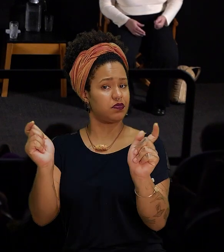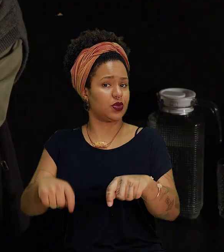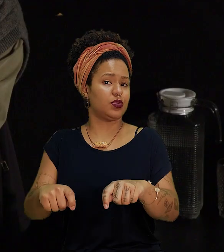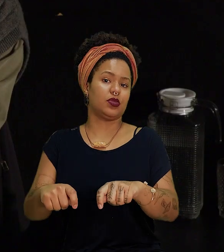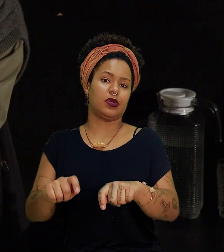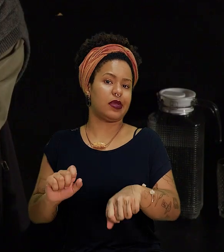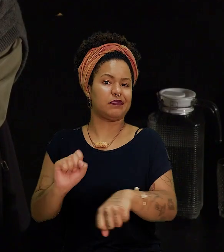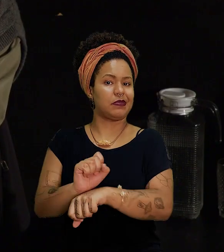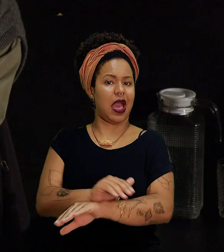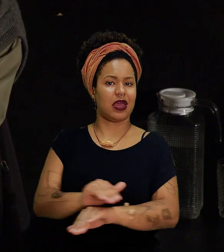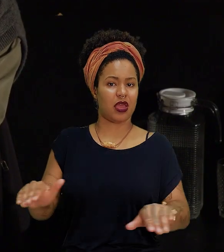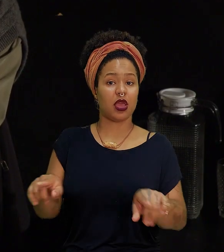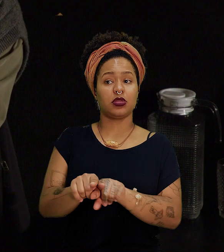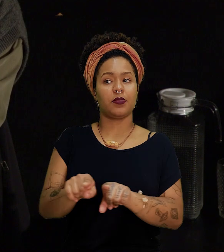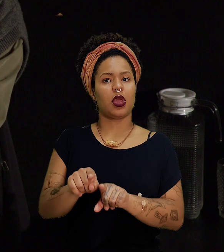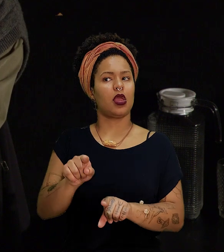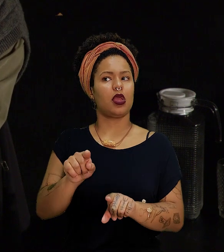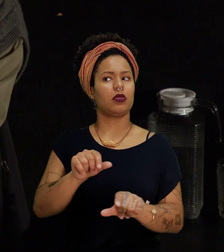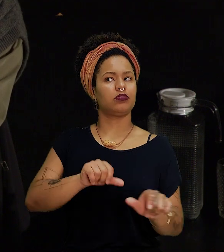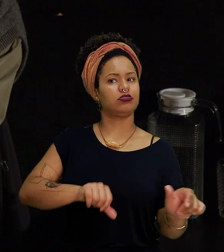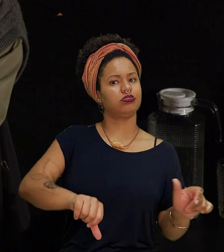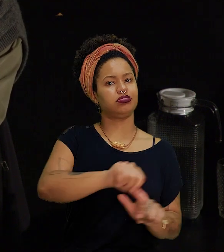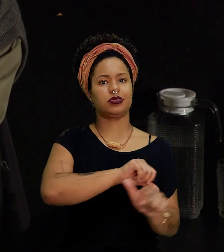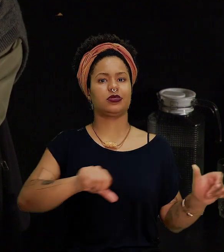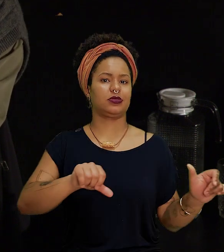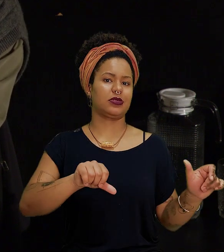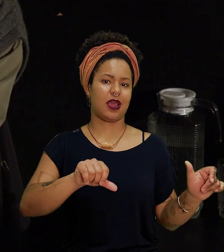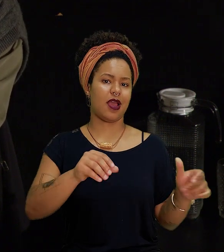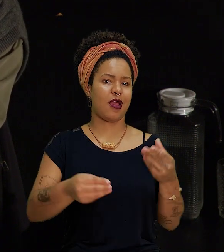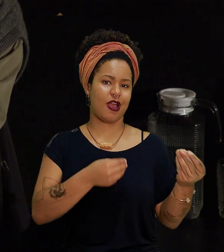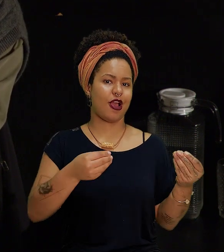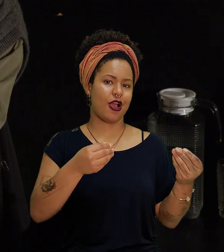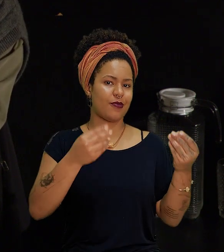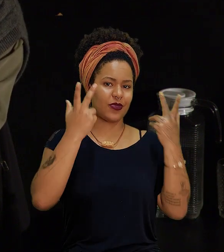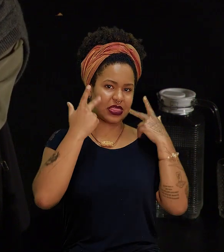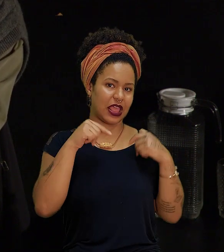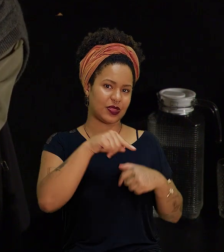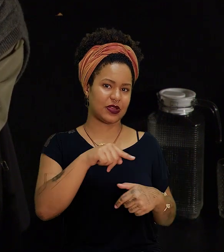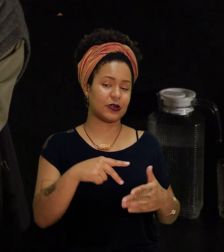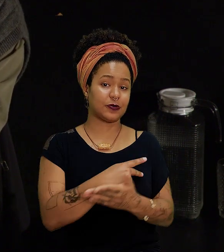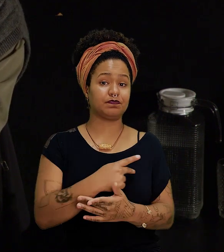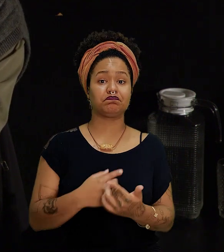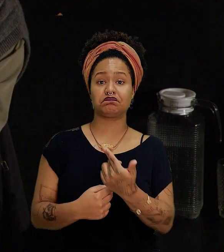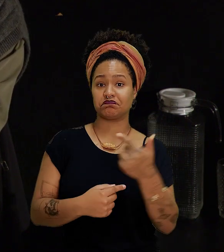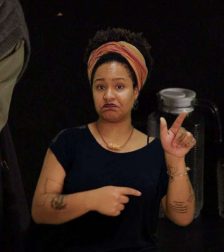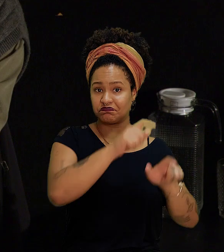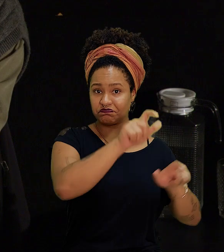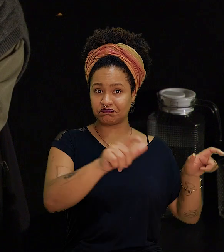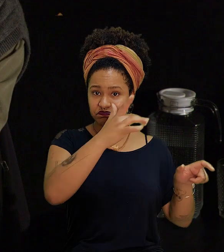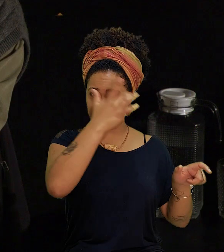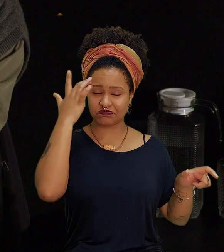na possibilidade de parar e de reverter a situação atual. Né? E os